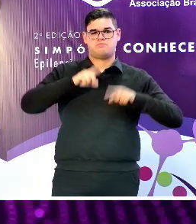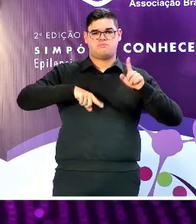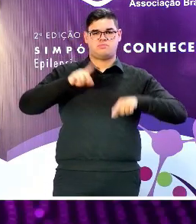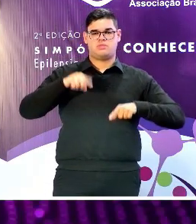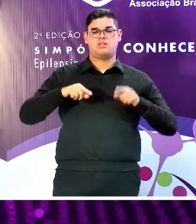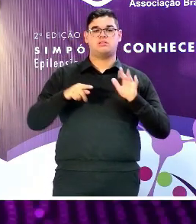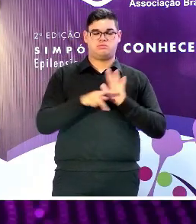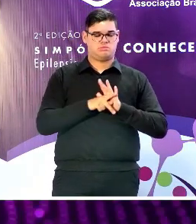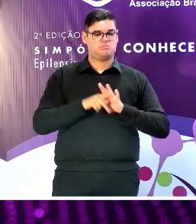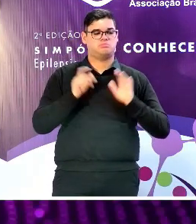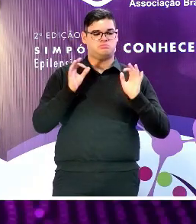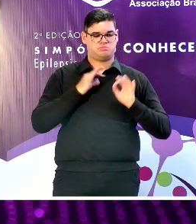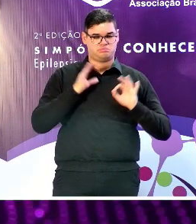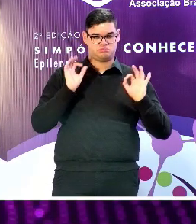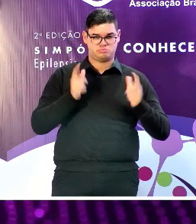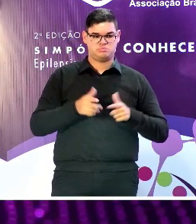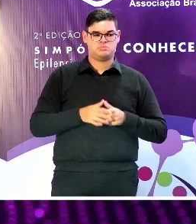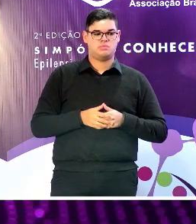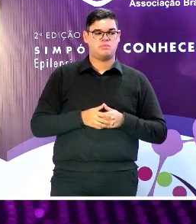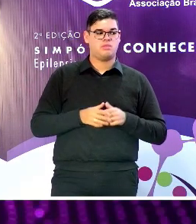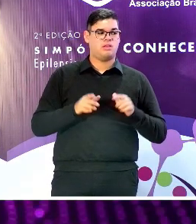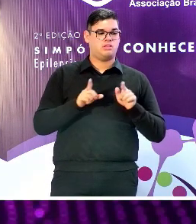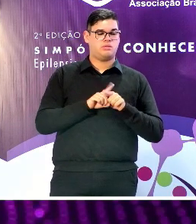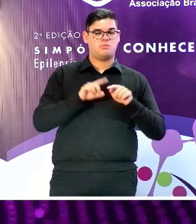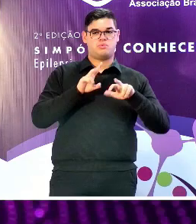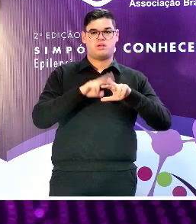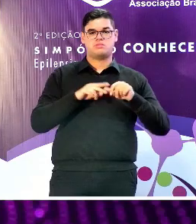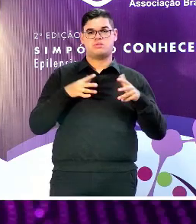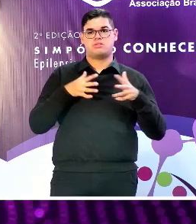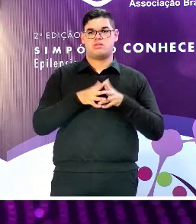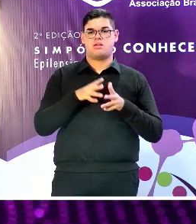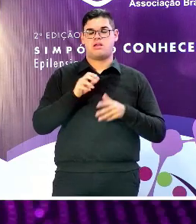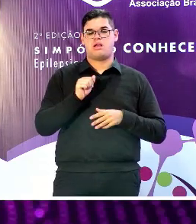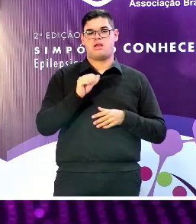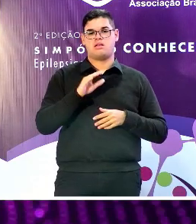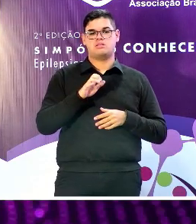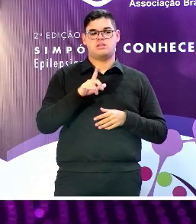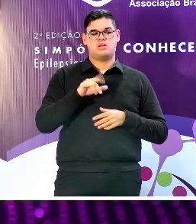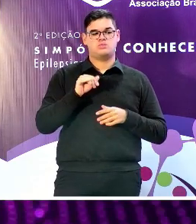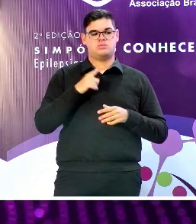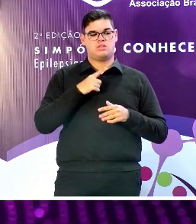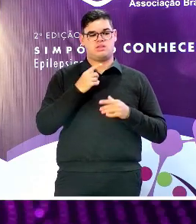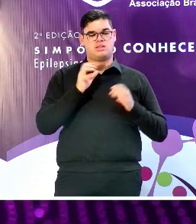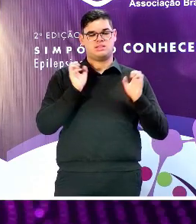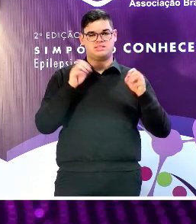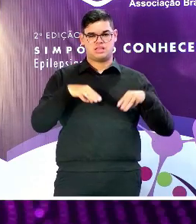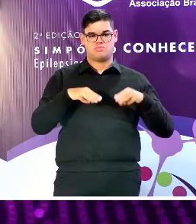e também pelo acesso, né, a esses exames.